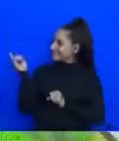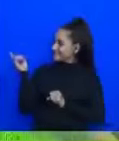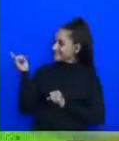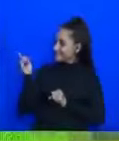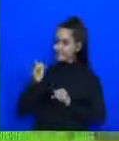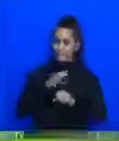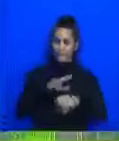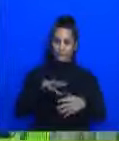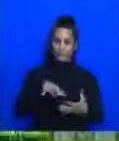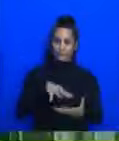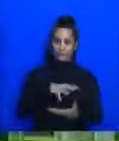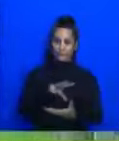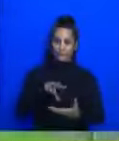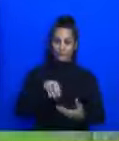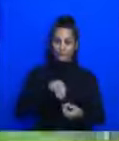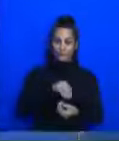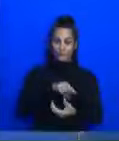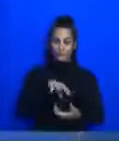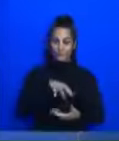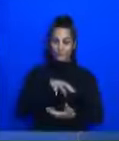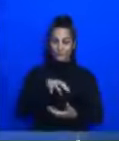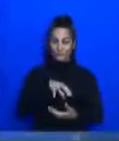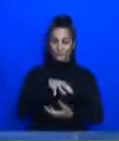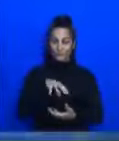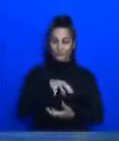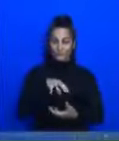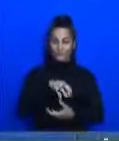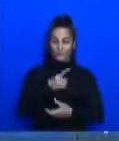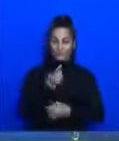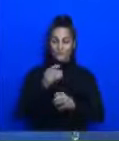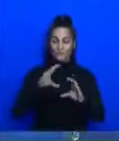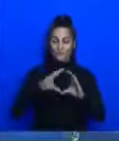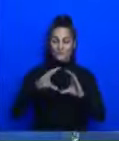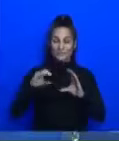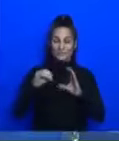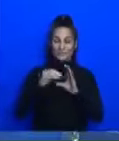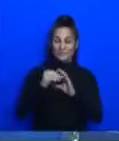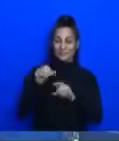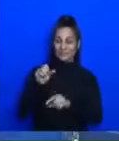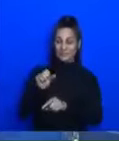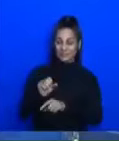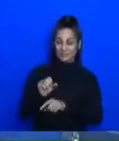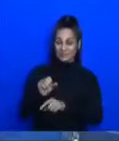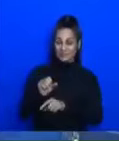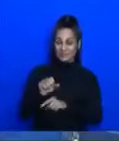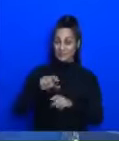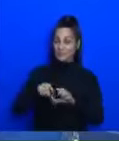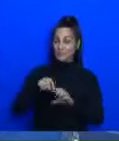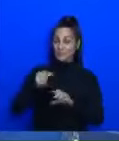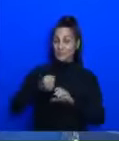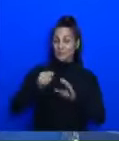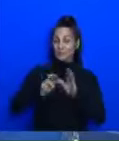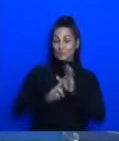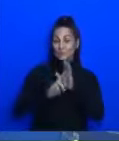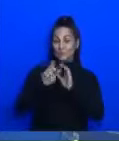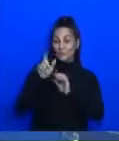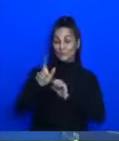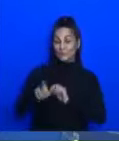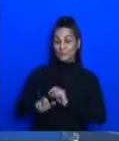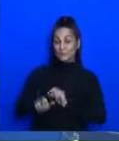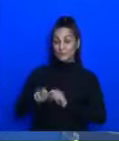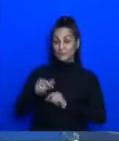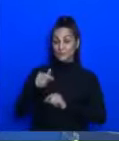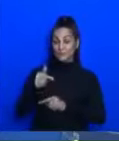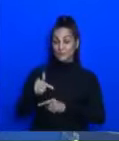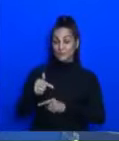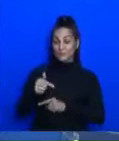valendo. Globo recarregado, embaralhando 10 bolas numeradas de 0 a 9. Sorteio do número correspondente à coluna